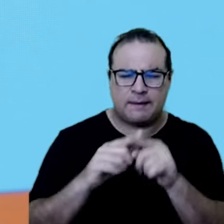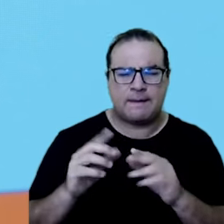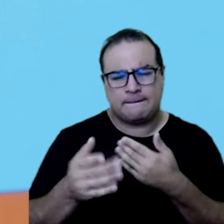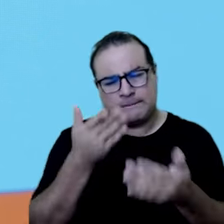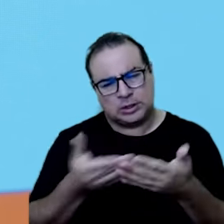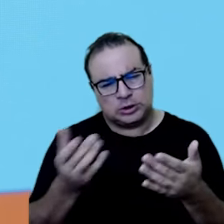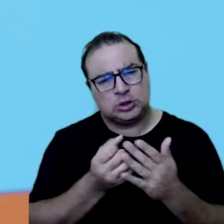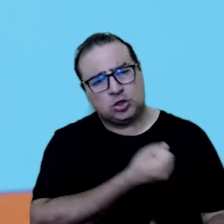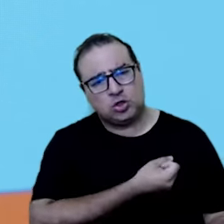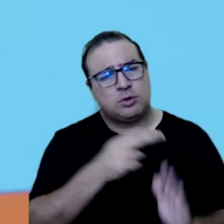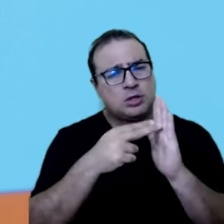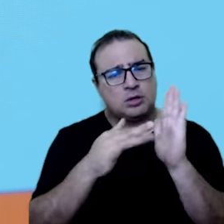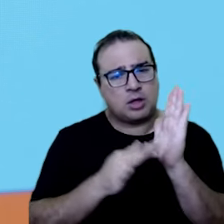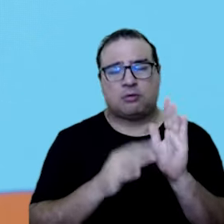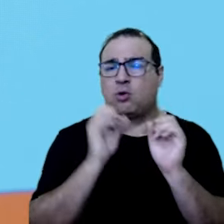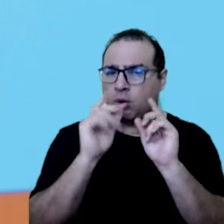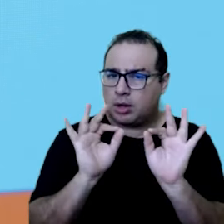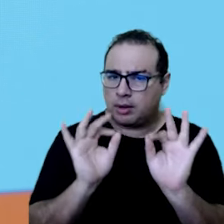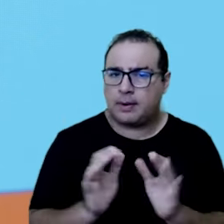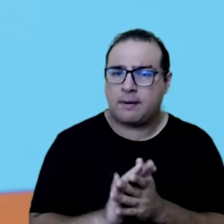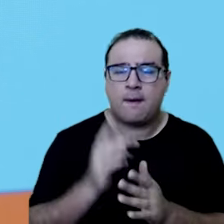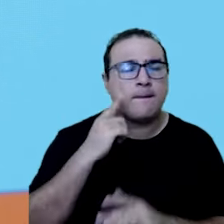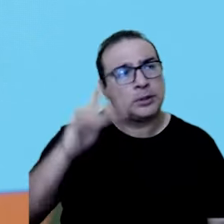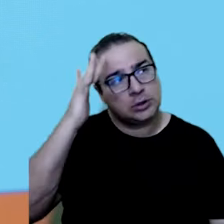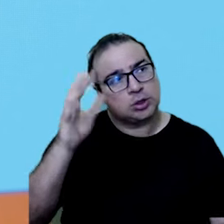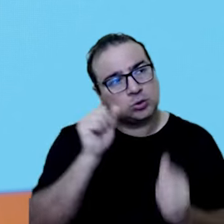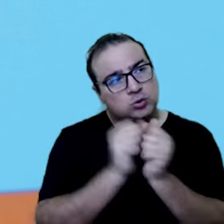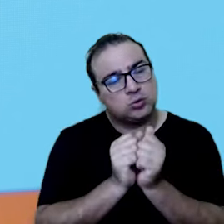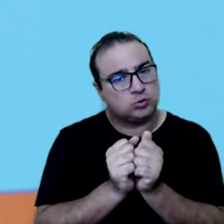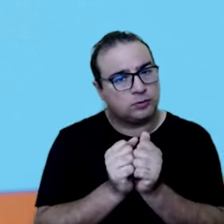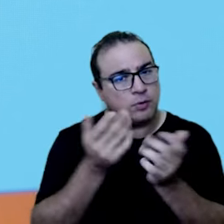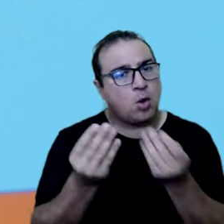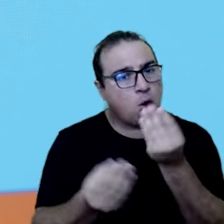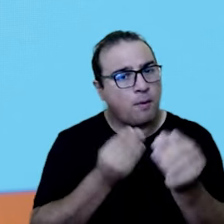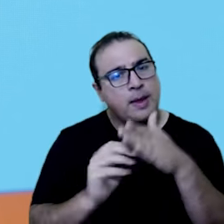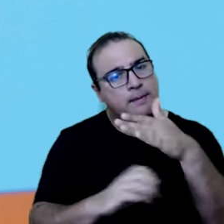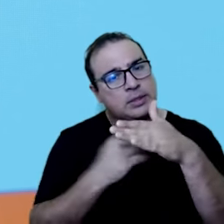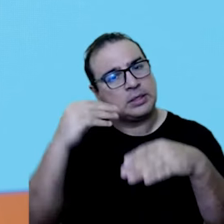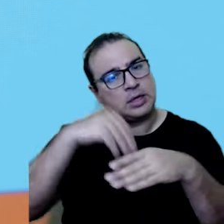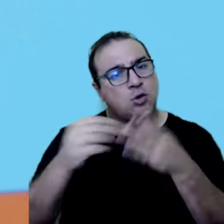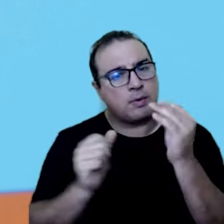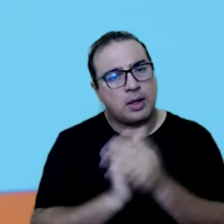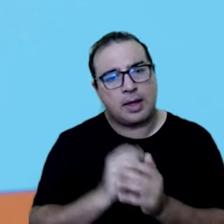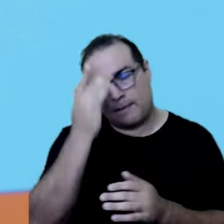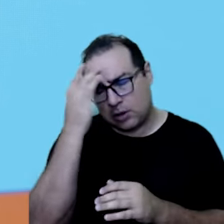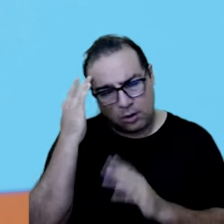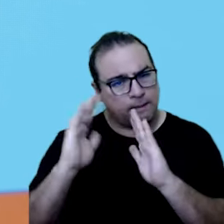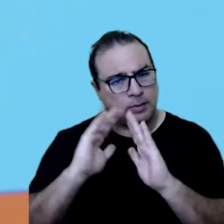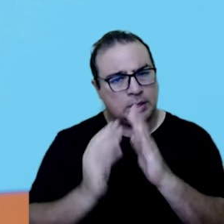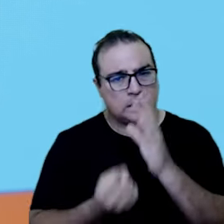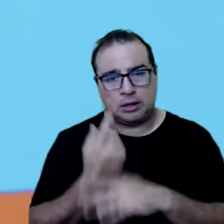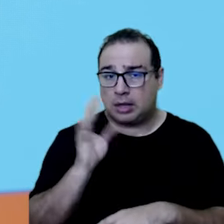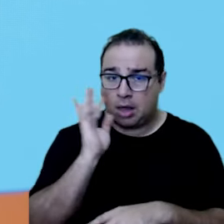cliente Ah mas eu perdi o número da nota eu perdi não sei o que fal Tá ok vamos pensar junto contigo Então como que é tua empresa aí dentro a o cara gera um